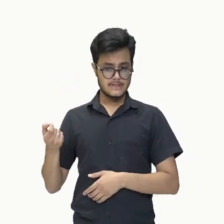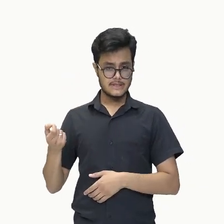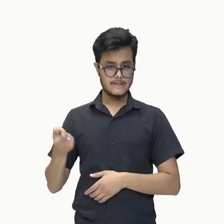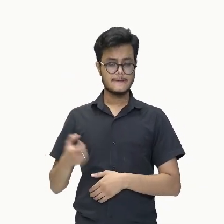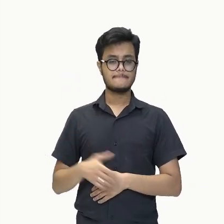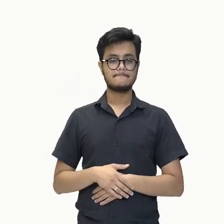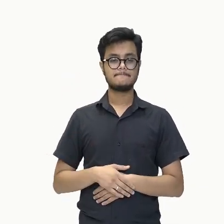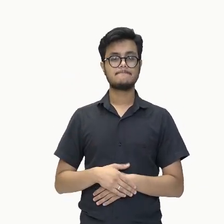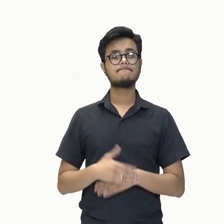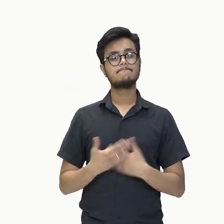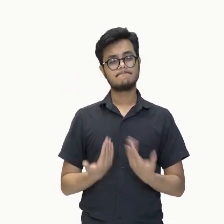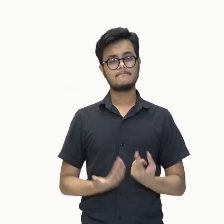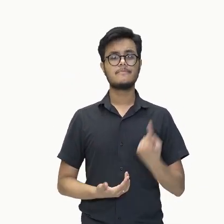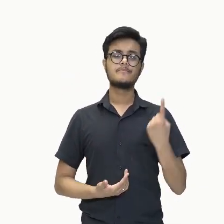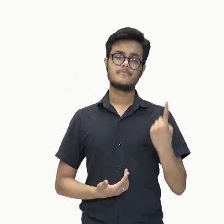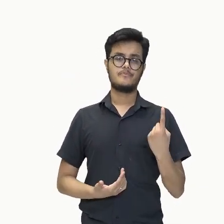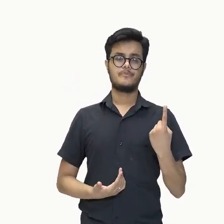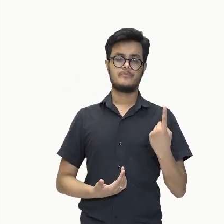eu vou ter o quê?